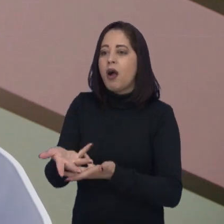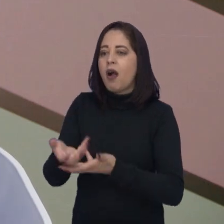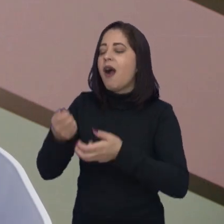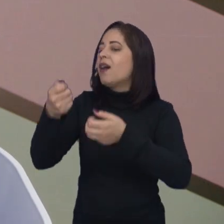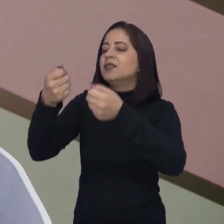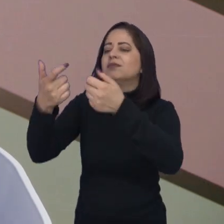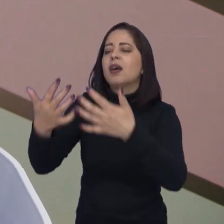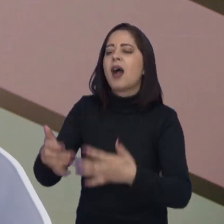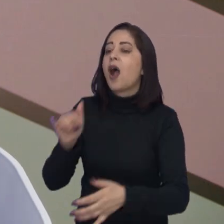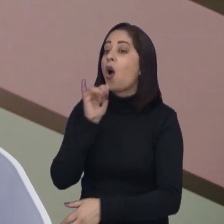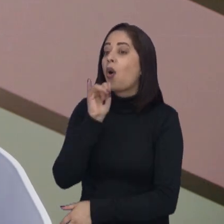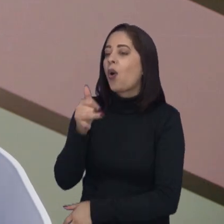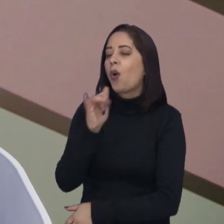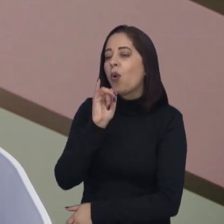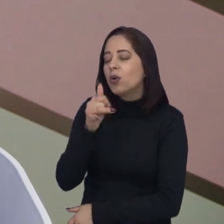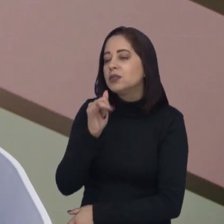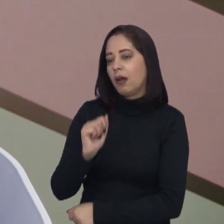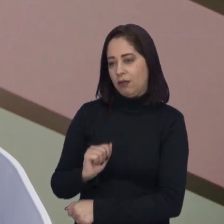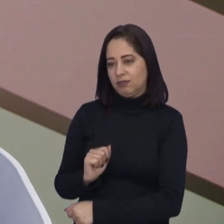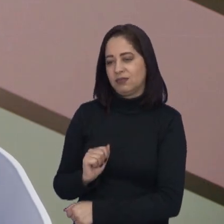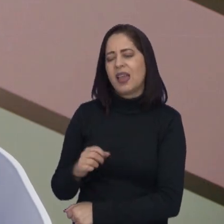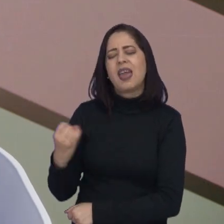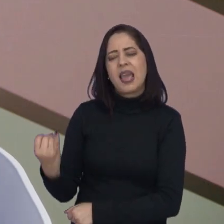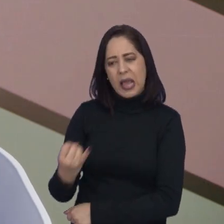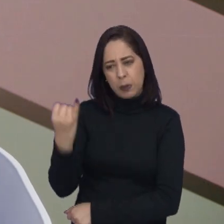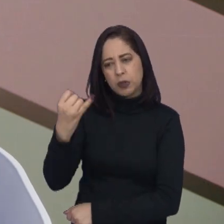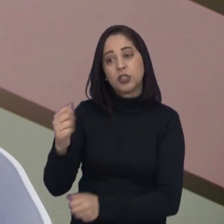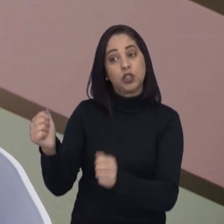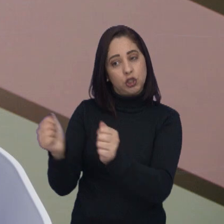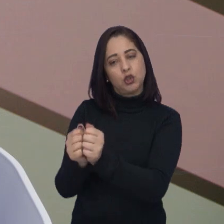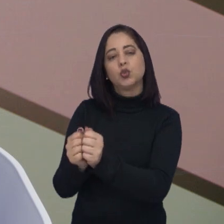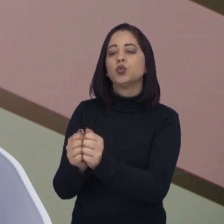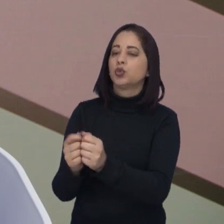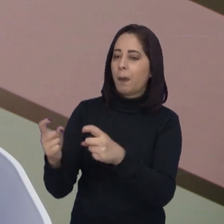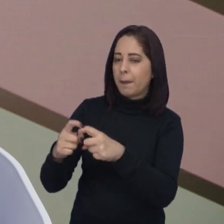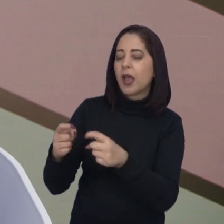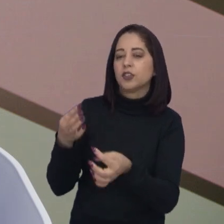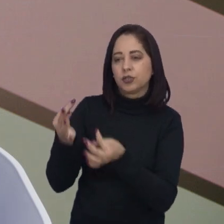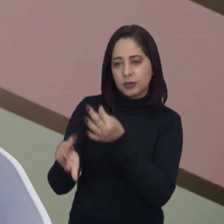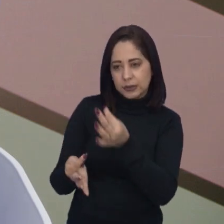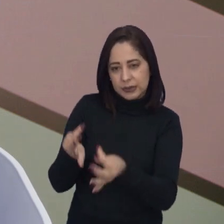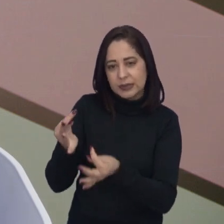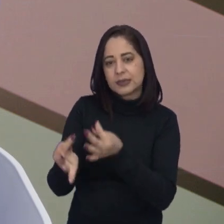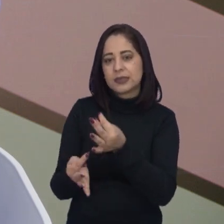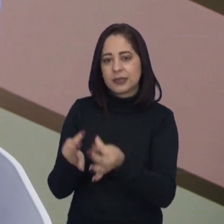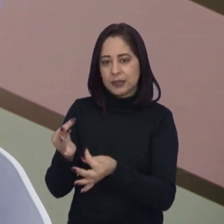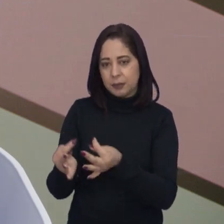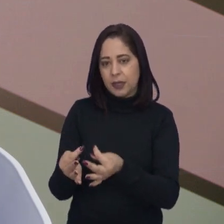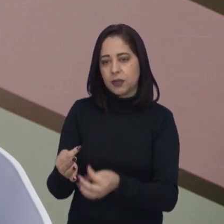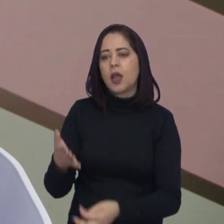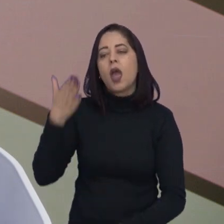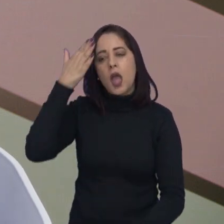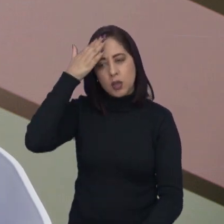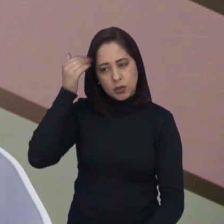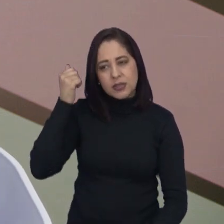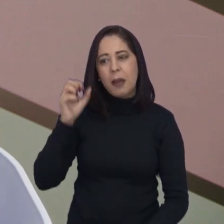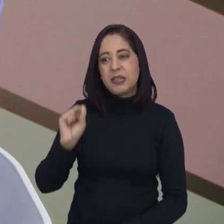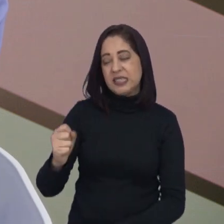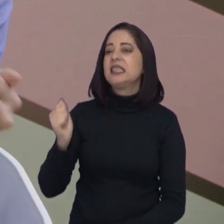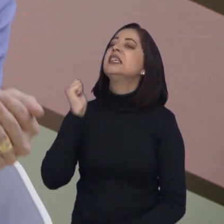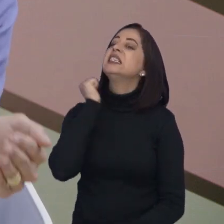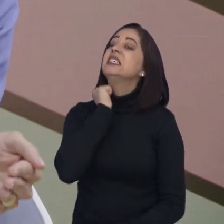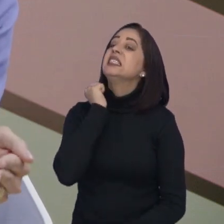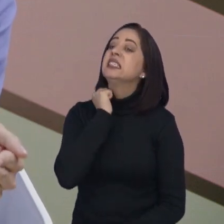além médico, é muito importante no tratamento do vitiligo, porque a gente sabe que o estresse emocional pode